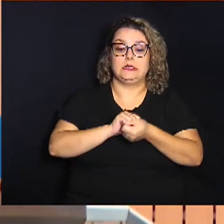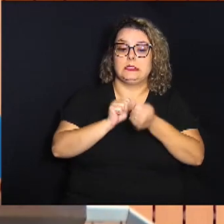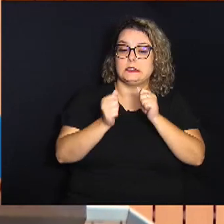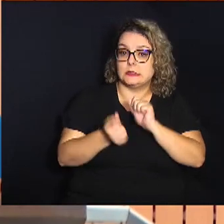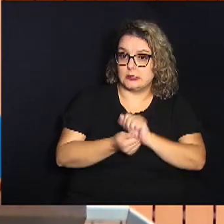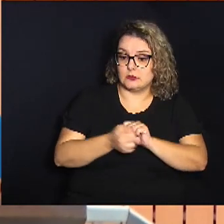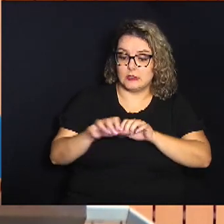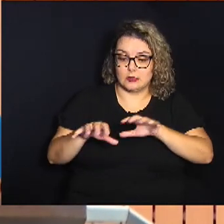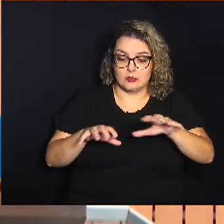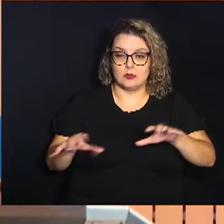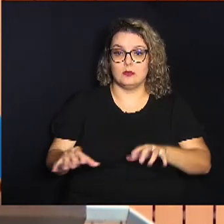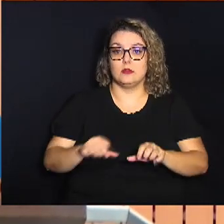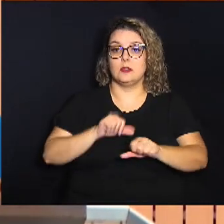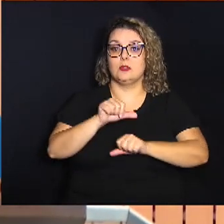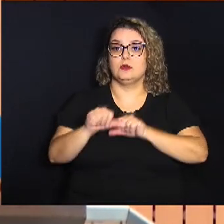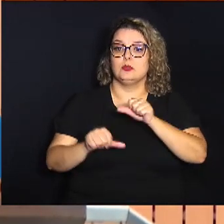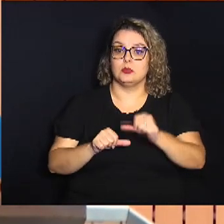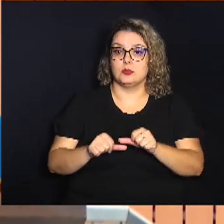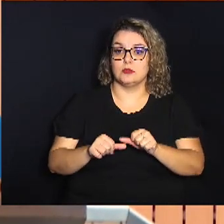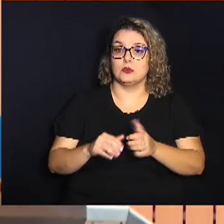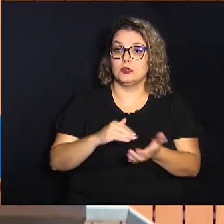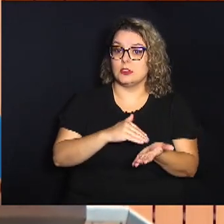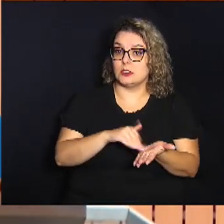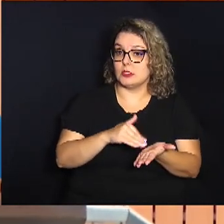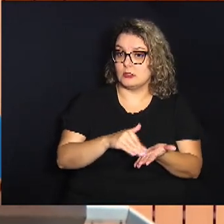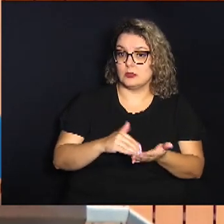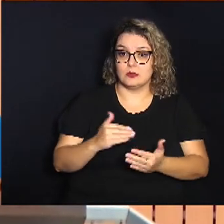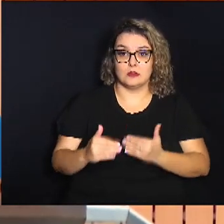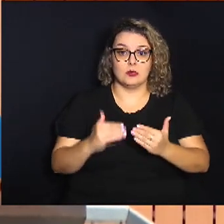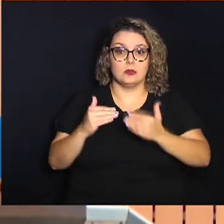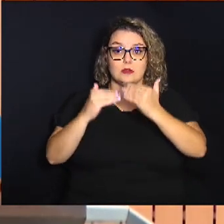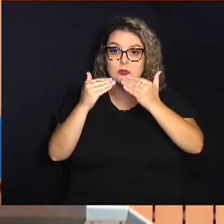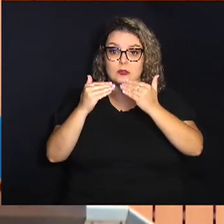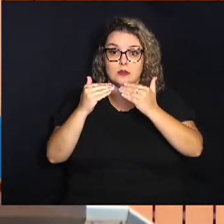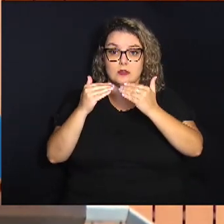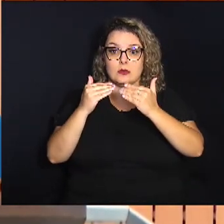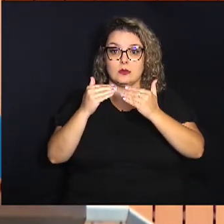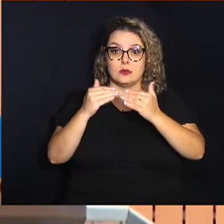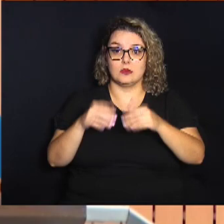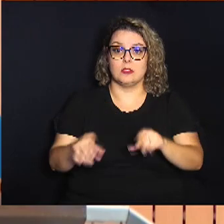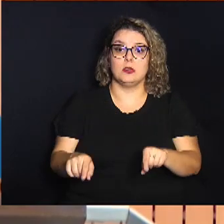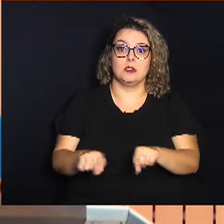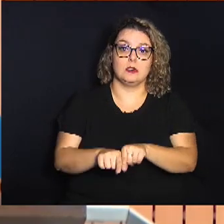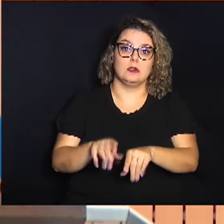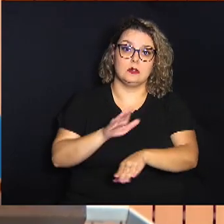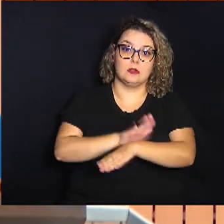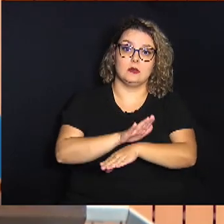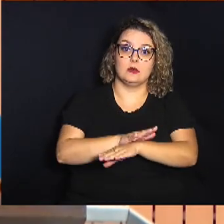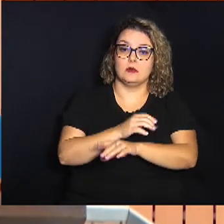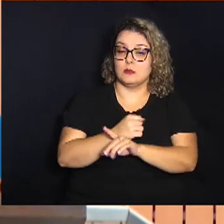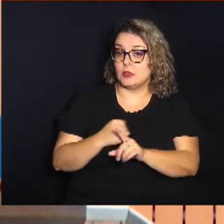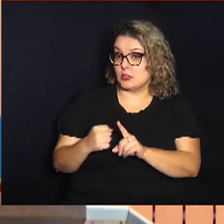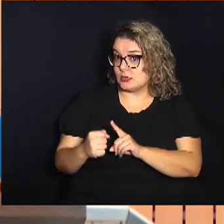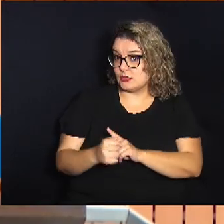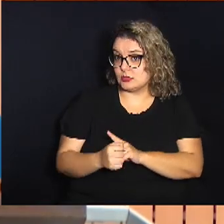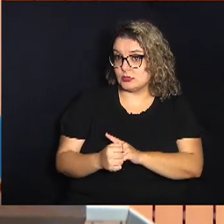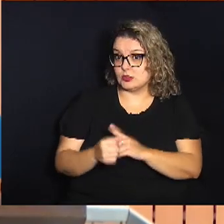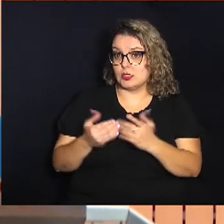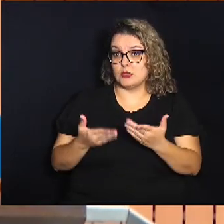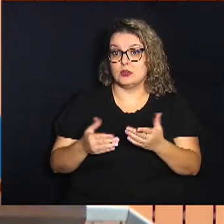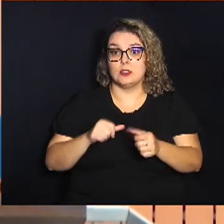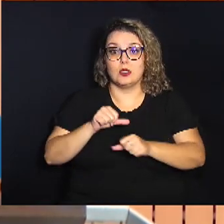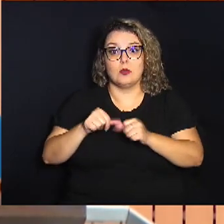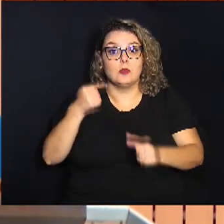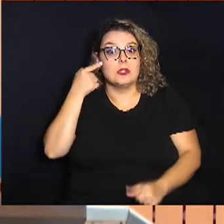é que seja alterado para Secretaria de Desenvolvimento e Assistência Social. Isso muda a